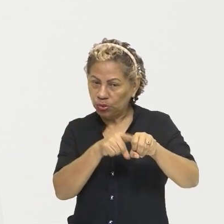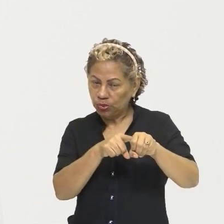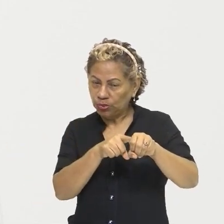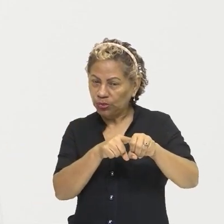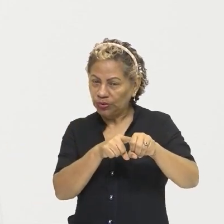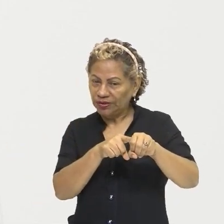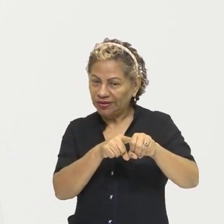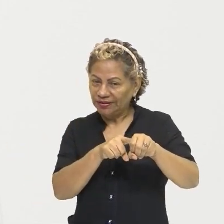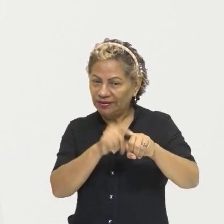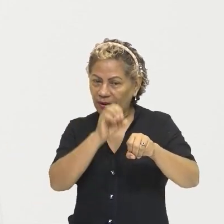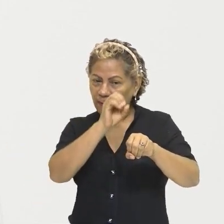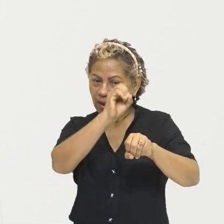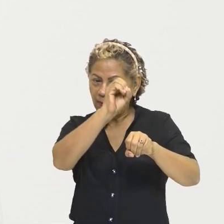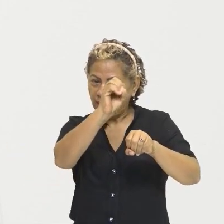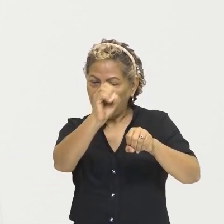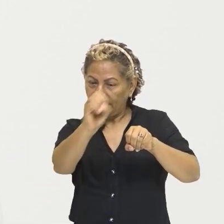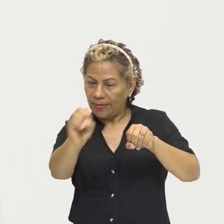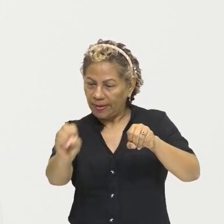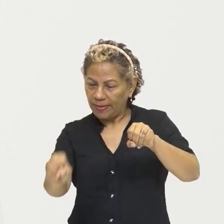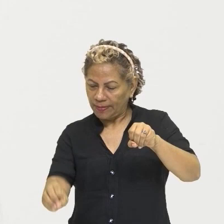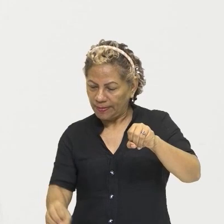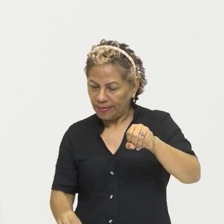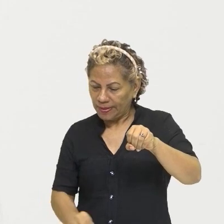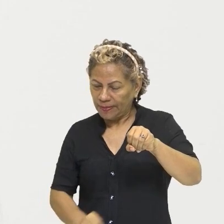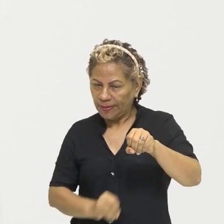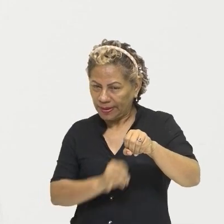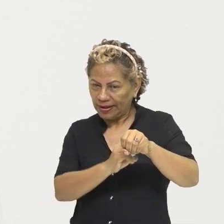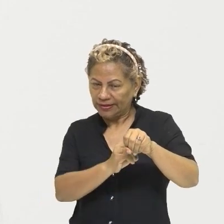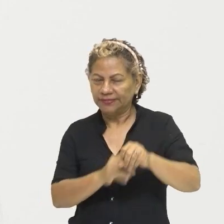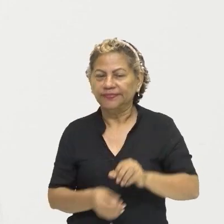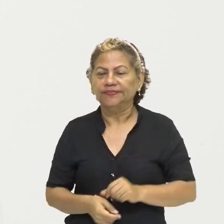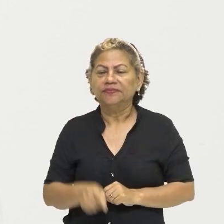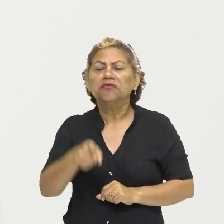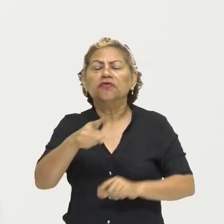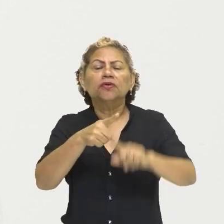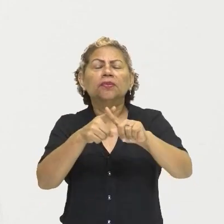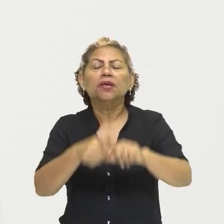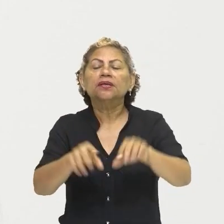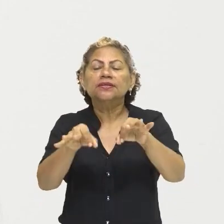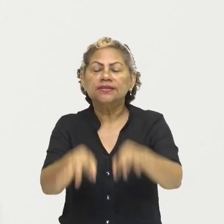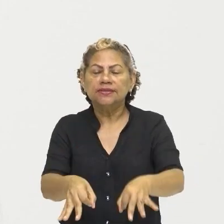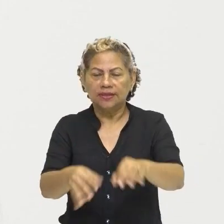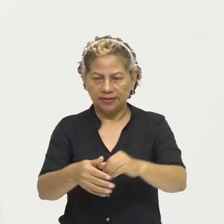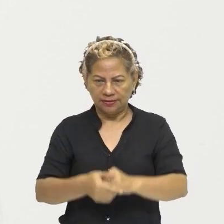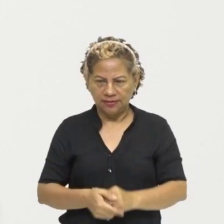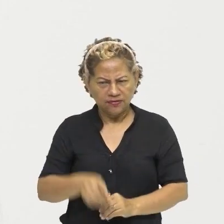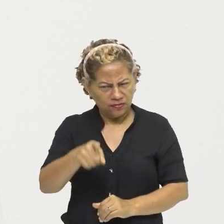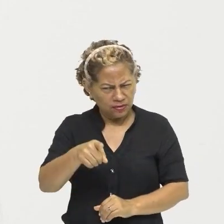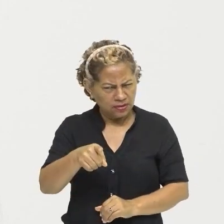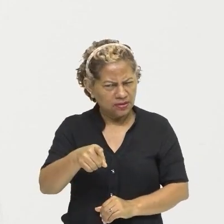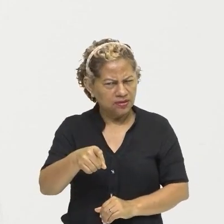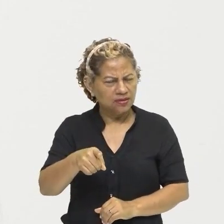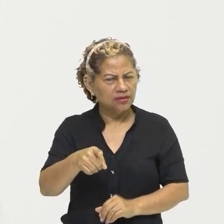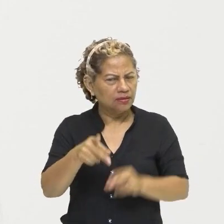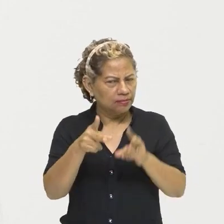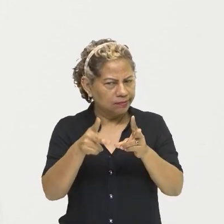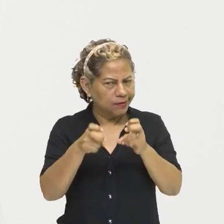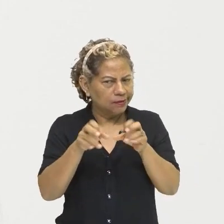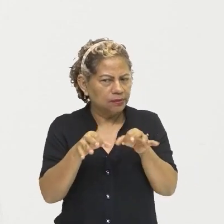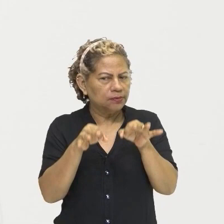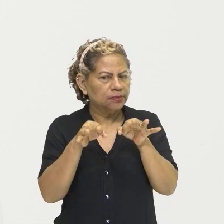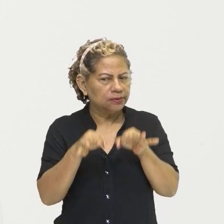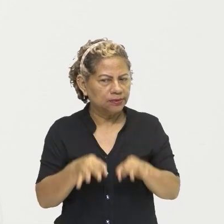dos focos da elipse. Então, qual será a nossa resposta, pessoal? Acho que vocês já marcaram aí,